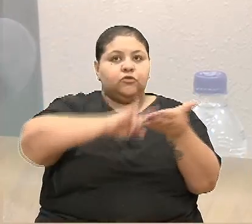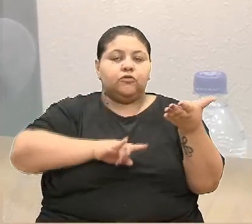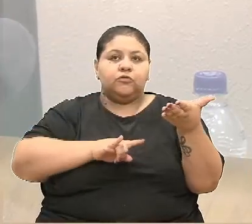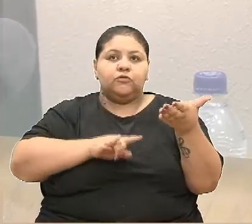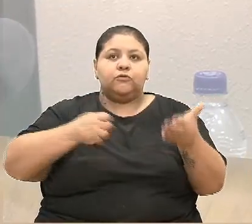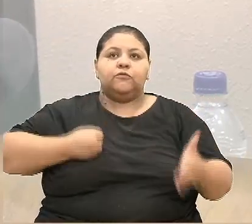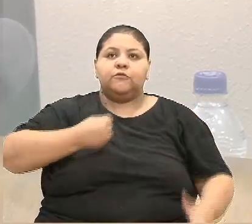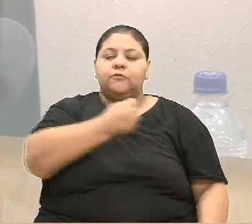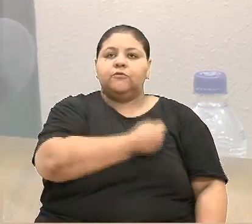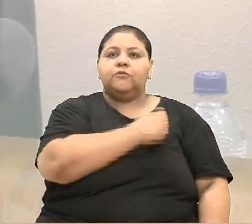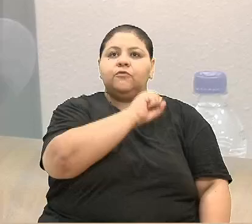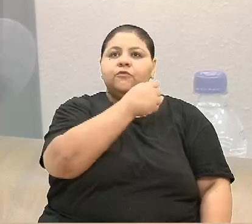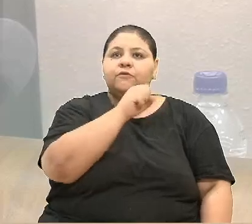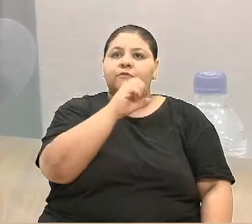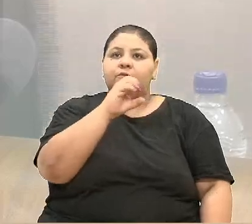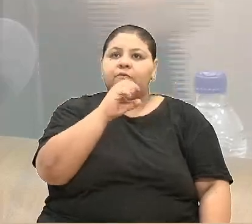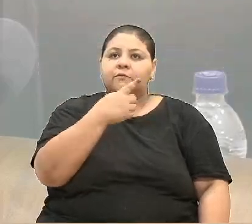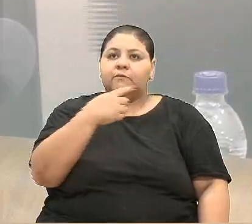ofício número